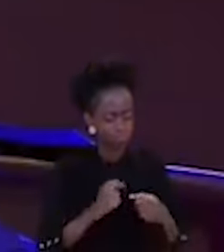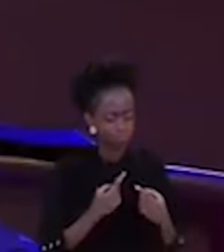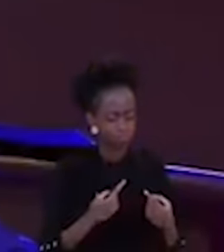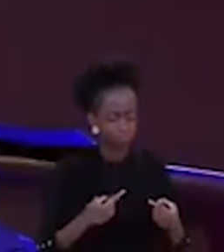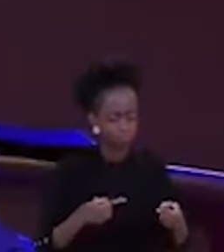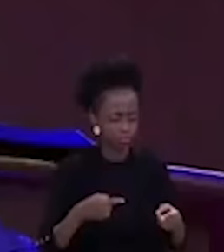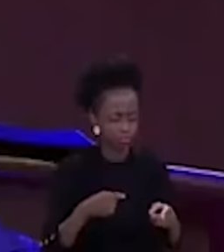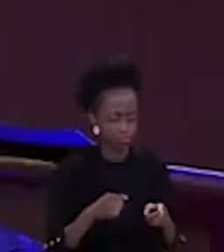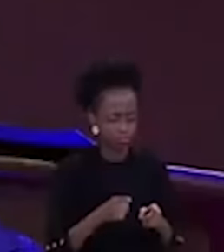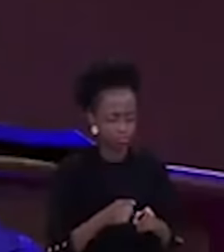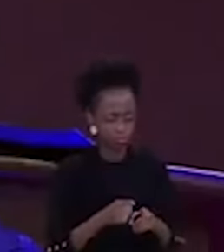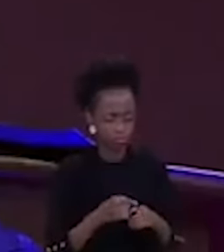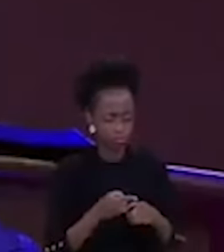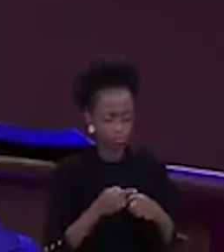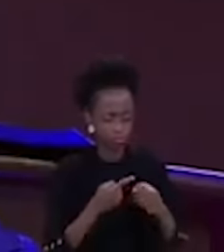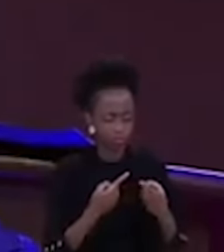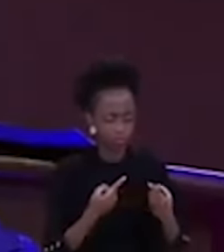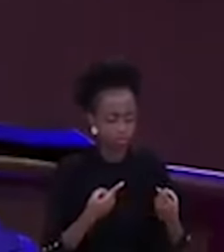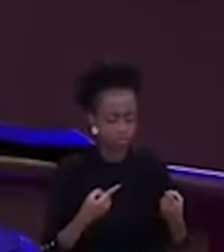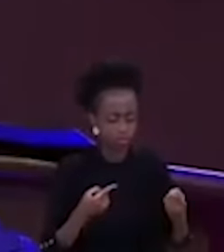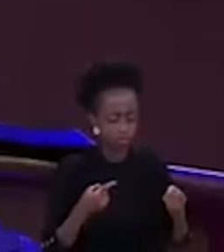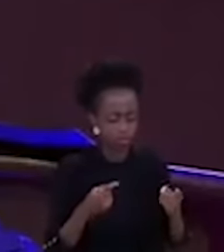minha alma pura.